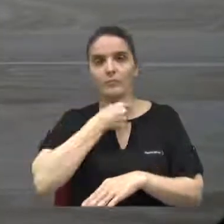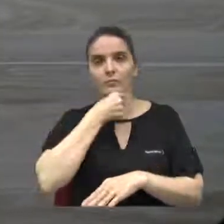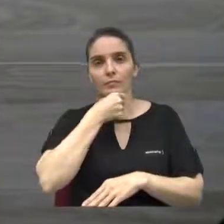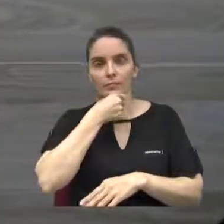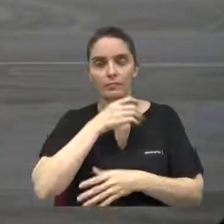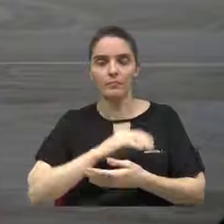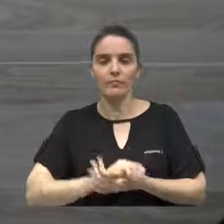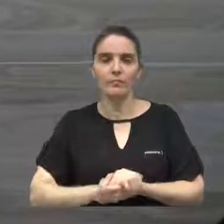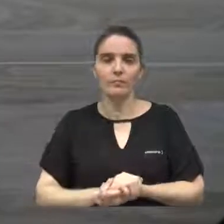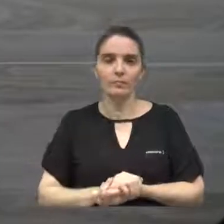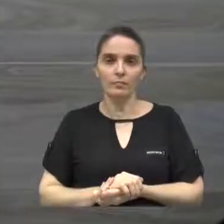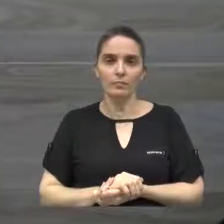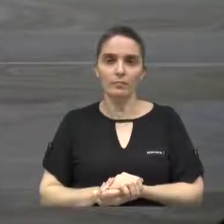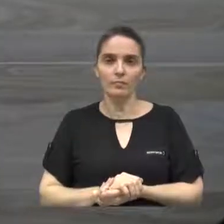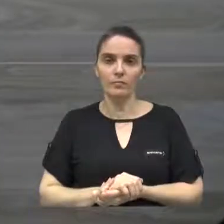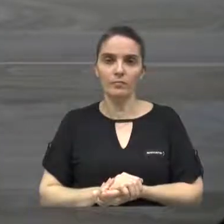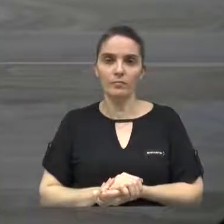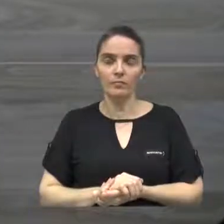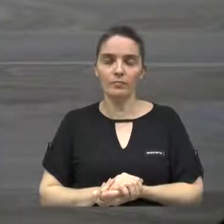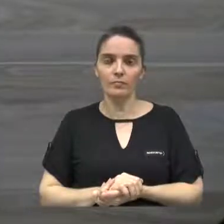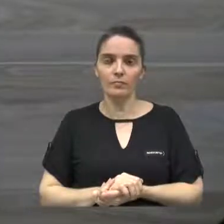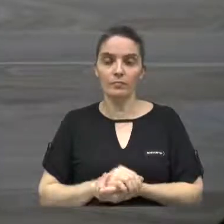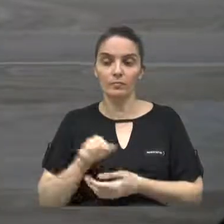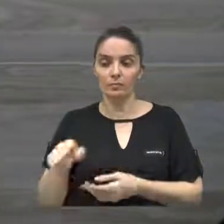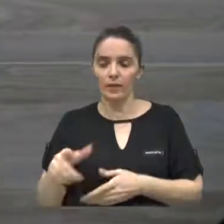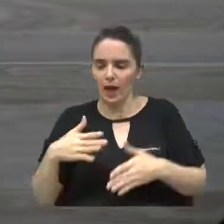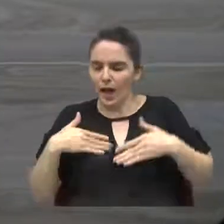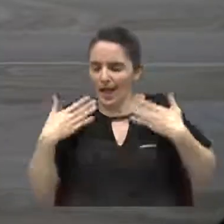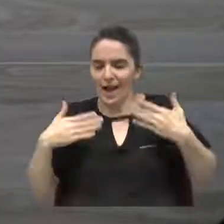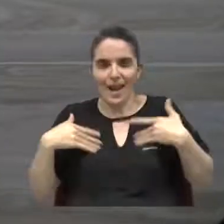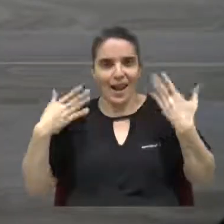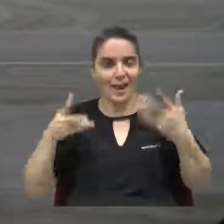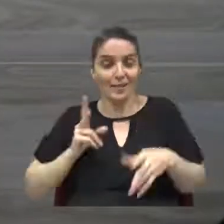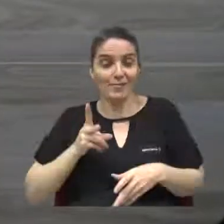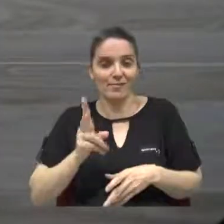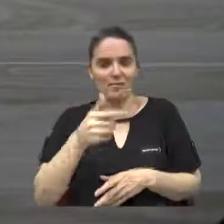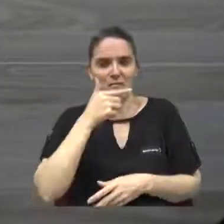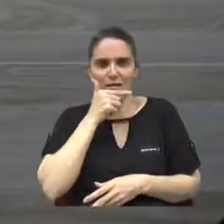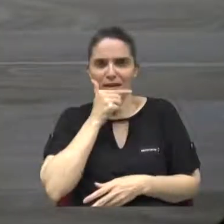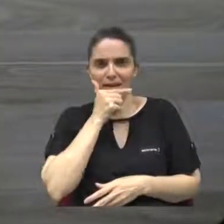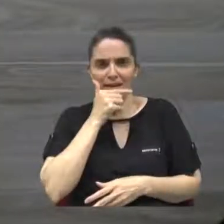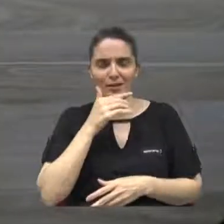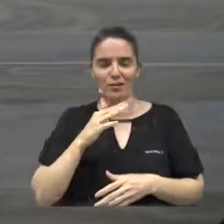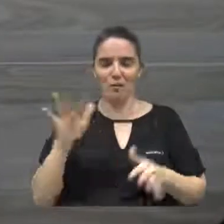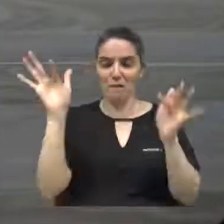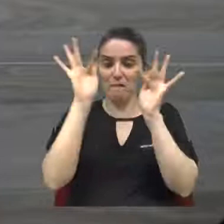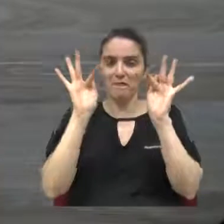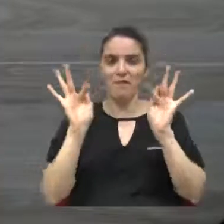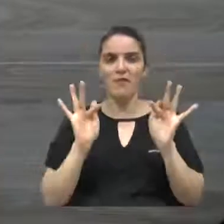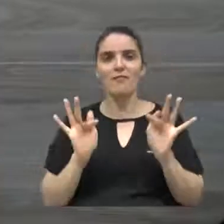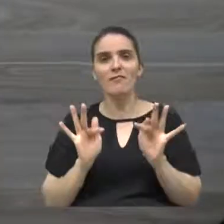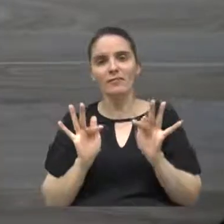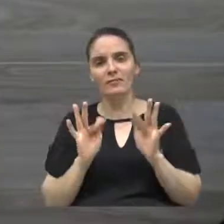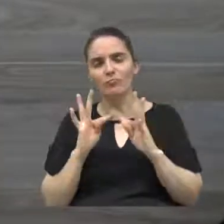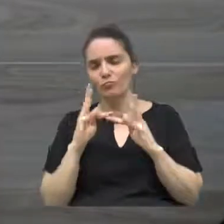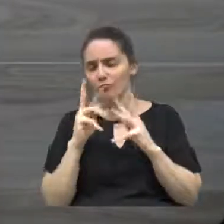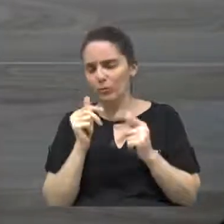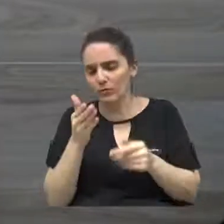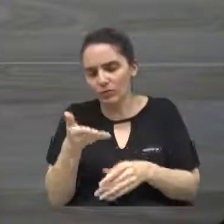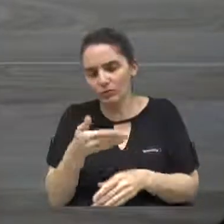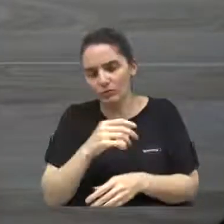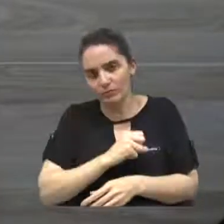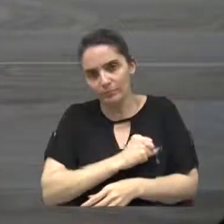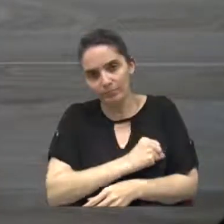sua contagiante alegria e sempre sorridente e muito animada, deixou saudades